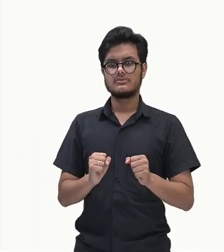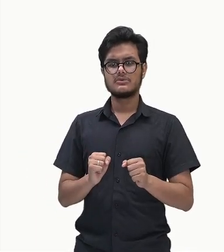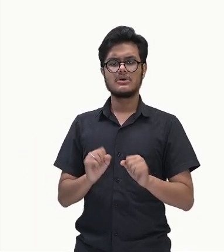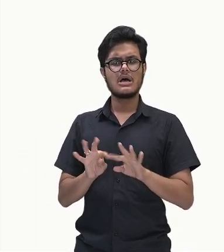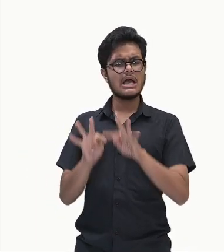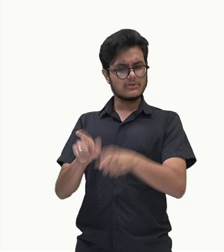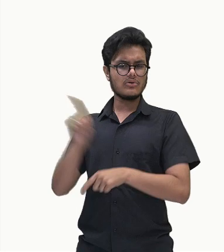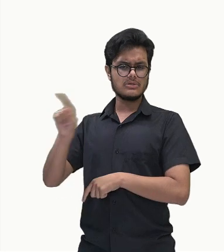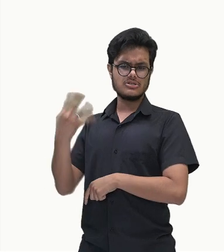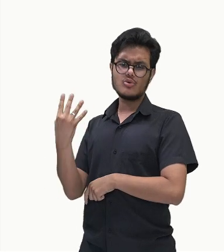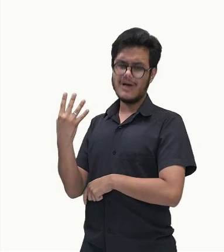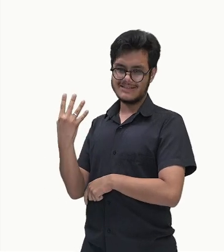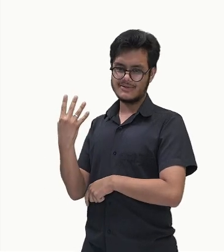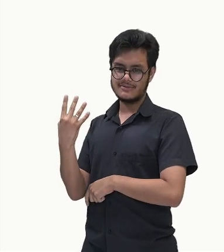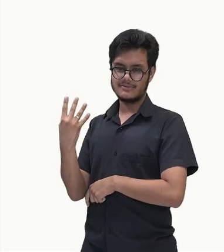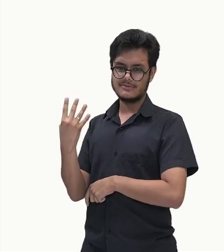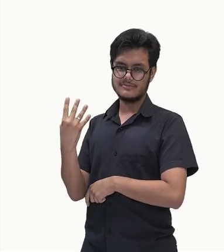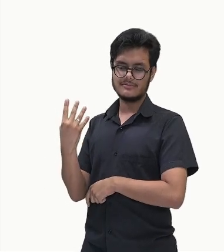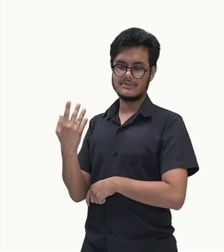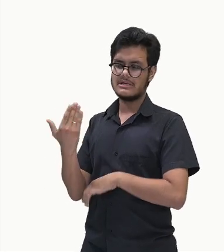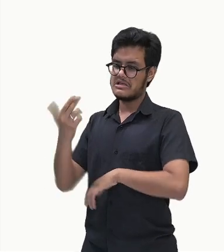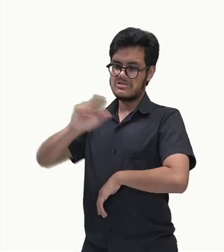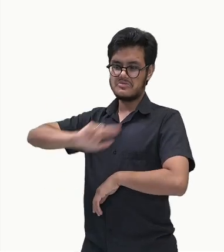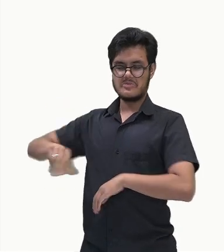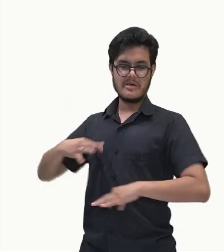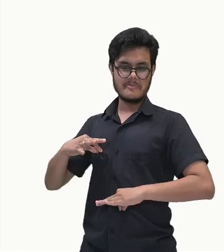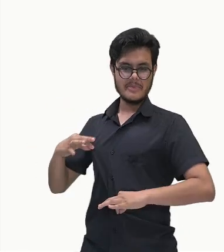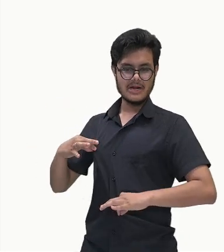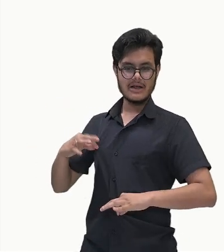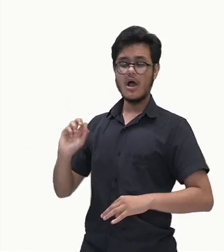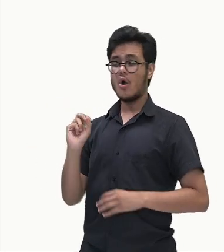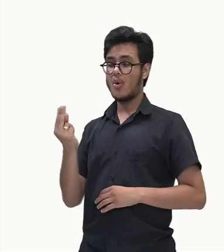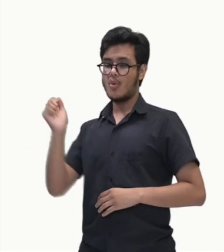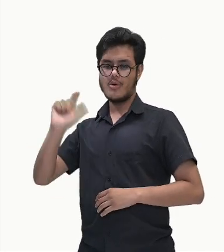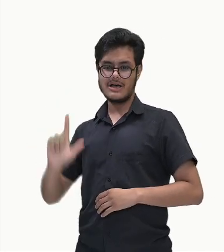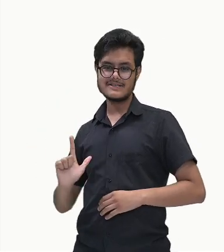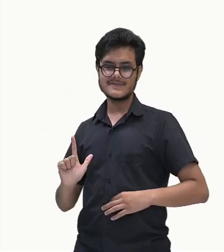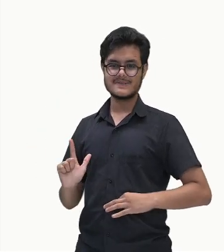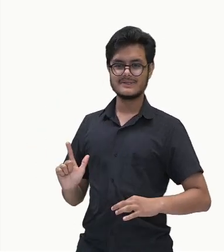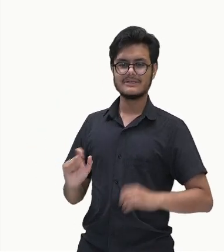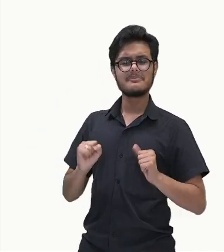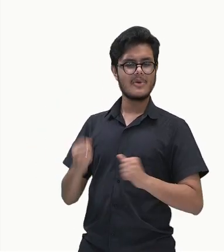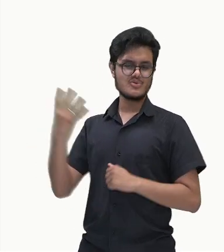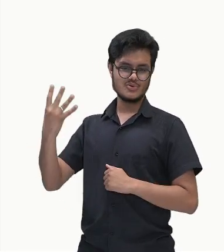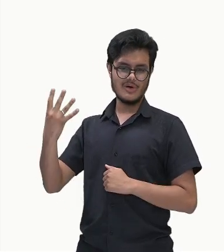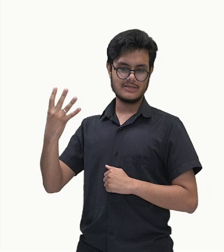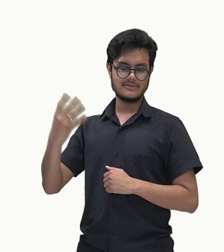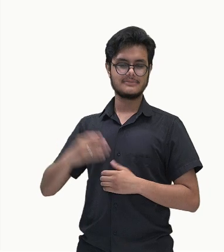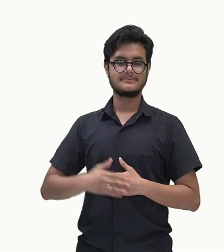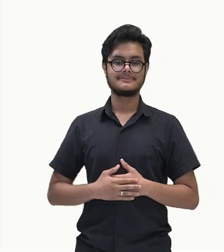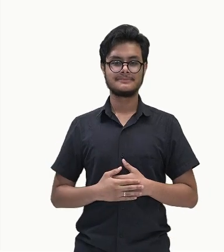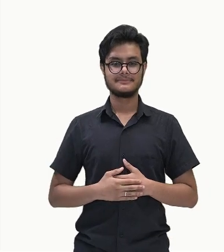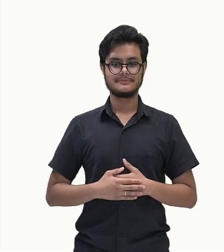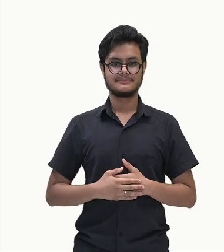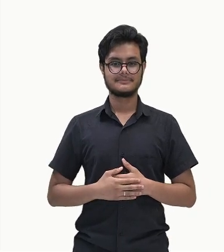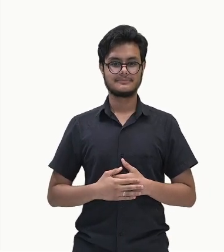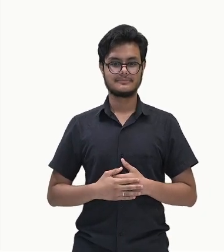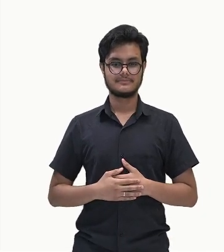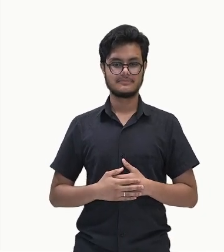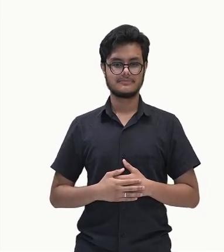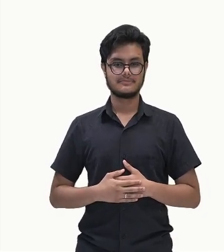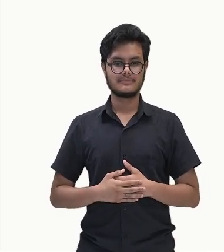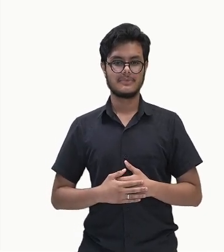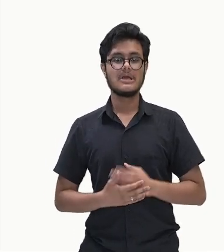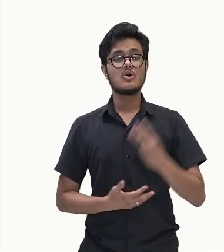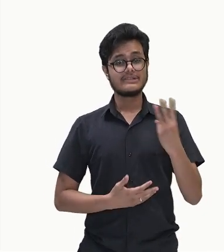todas né já que não vai ser nem a blusa branca nem a blusa azul Então temos o branco azul violeta e cinza temos